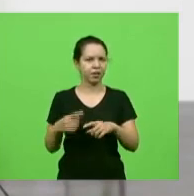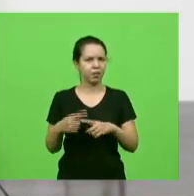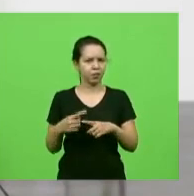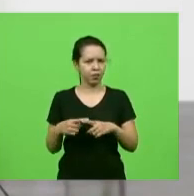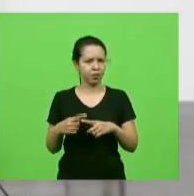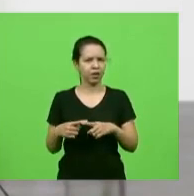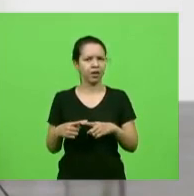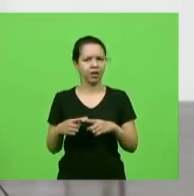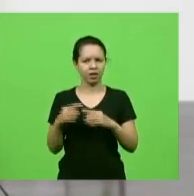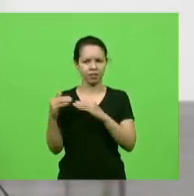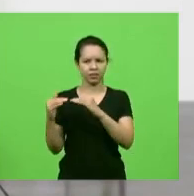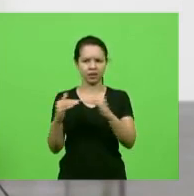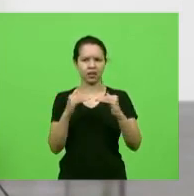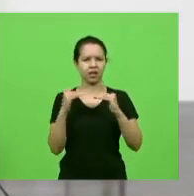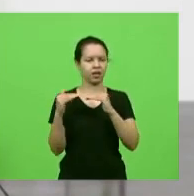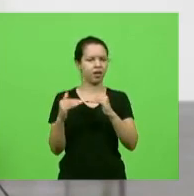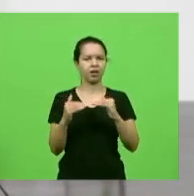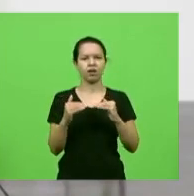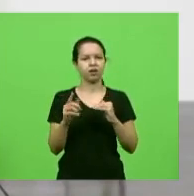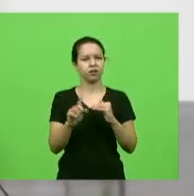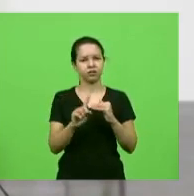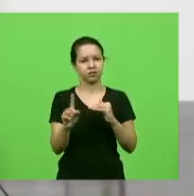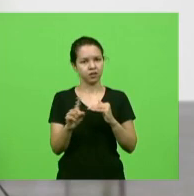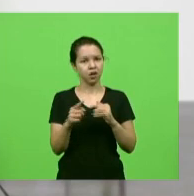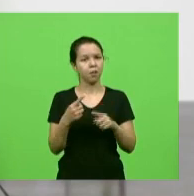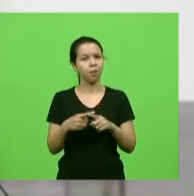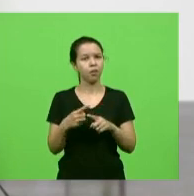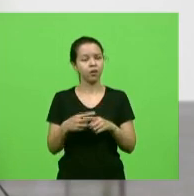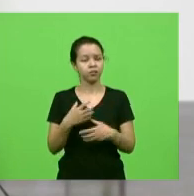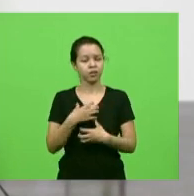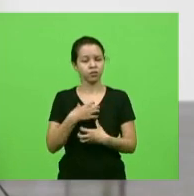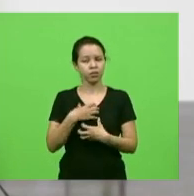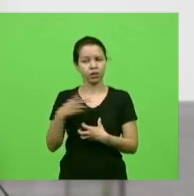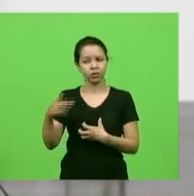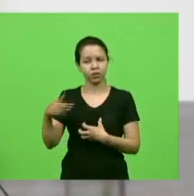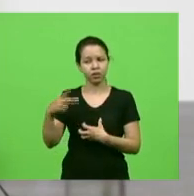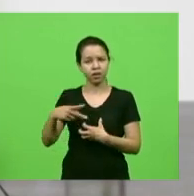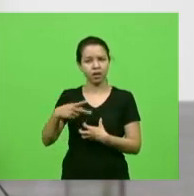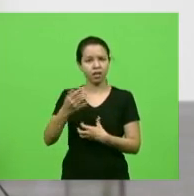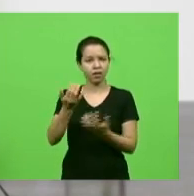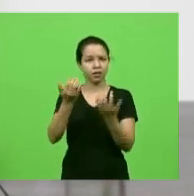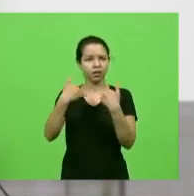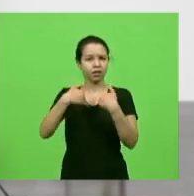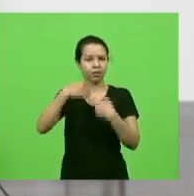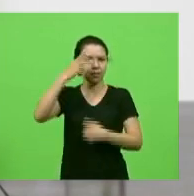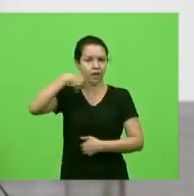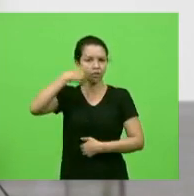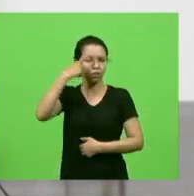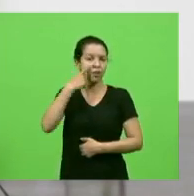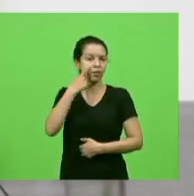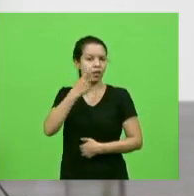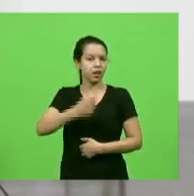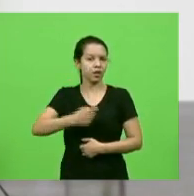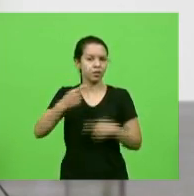dos parlamentares escolhidos, mas por sentimento íntimo, por conveniência de interesses políticos